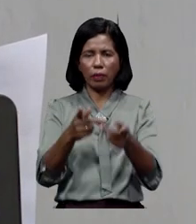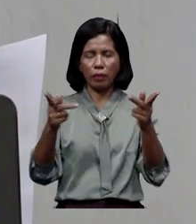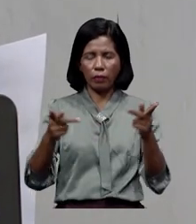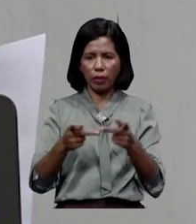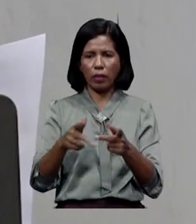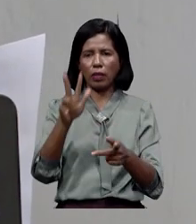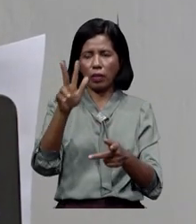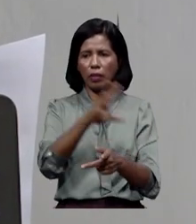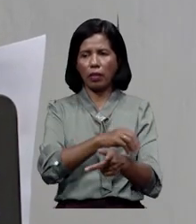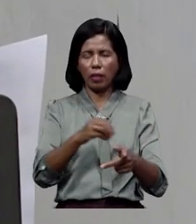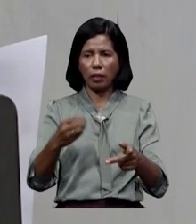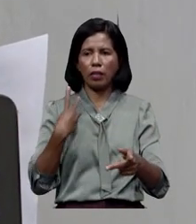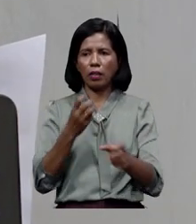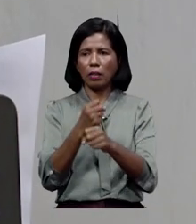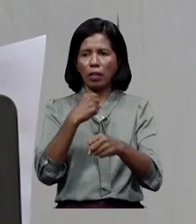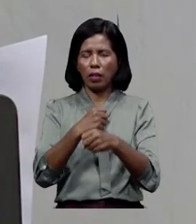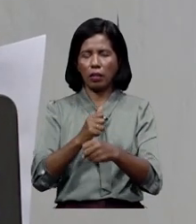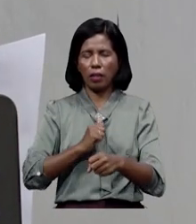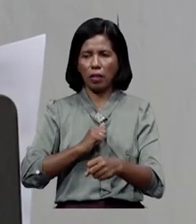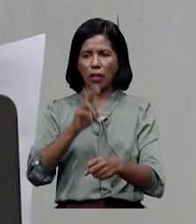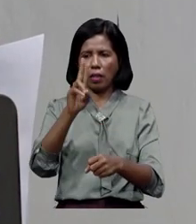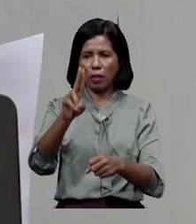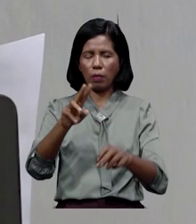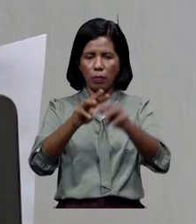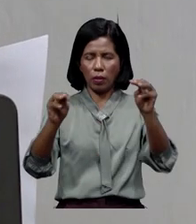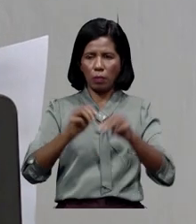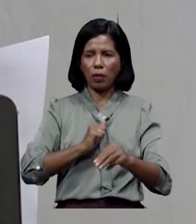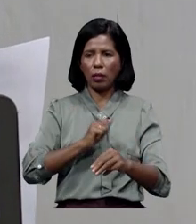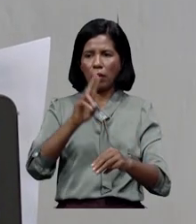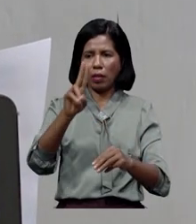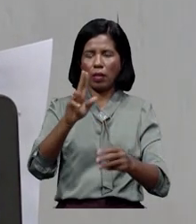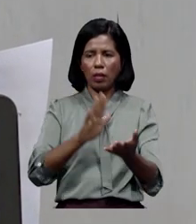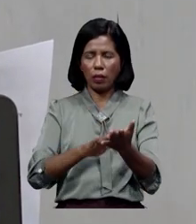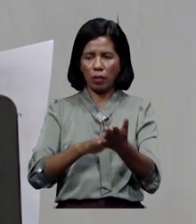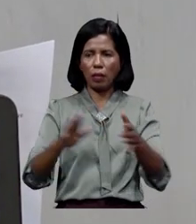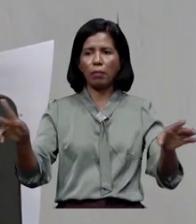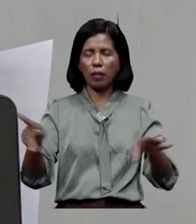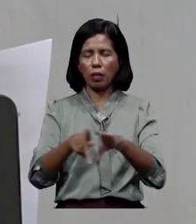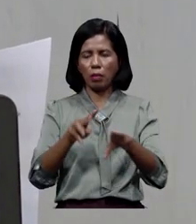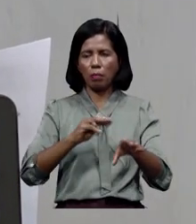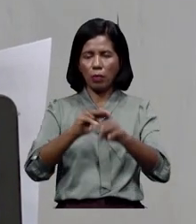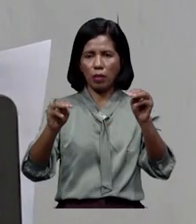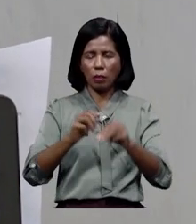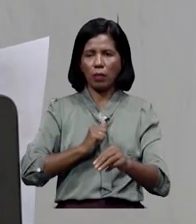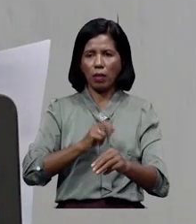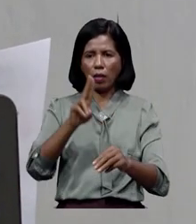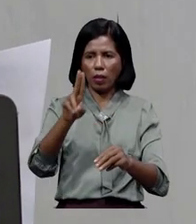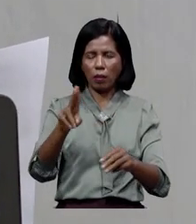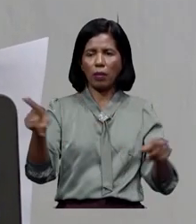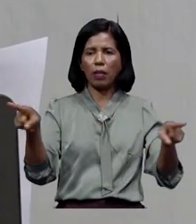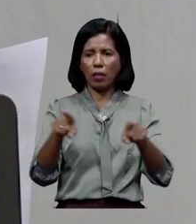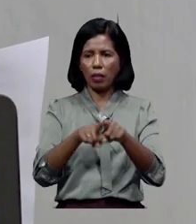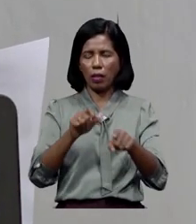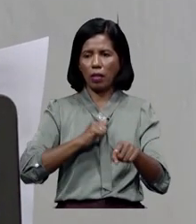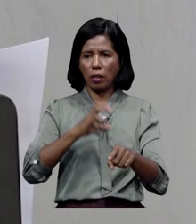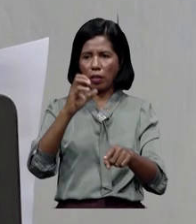Parte centro está realiza em Aileu, município Aileu. Escola Lebeu participa em município Aileu, escola município Dili,